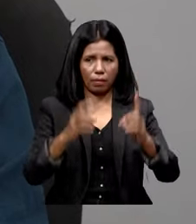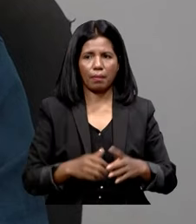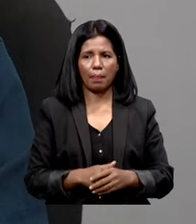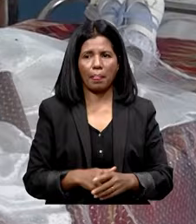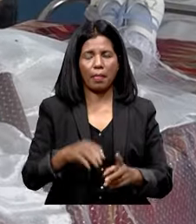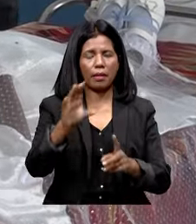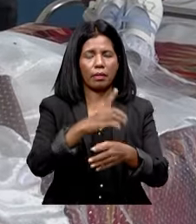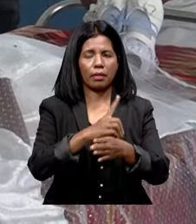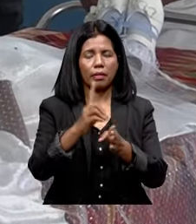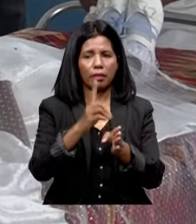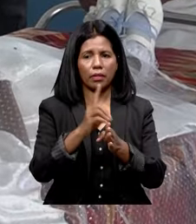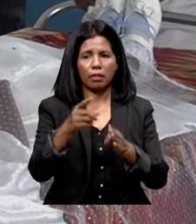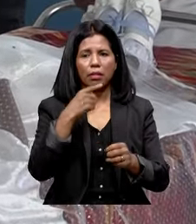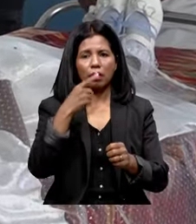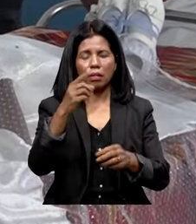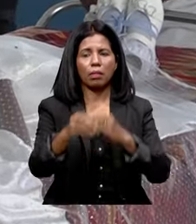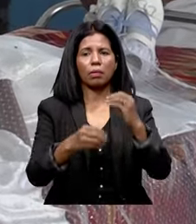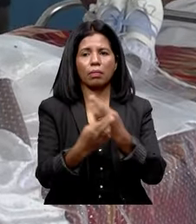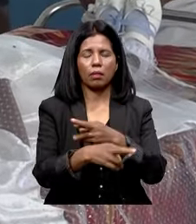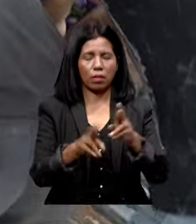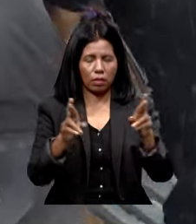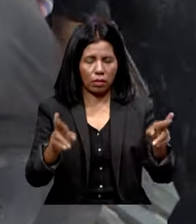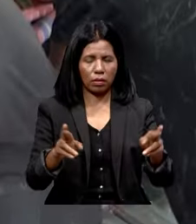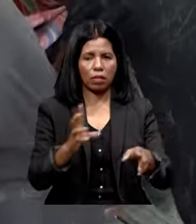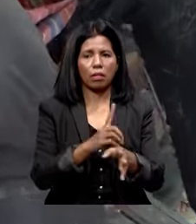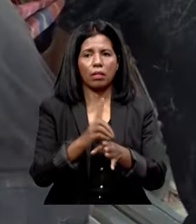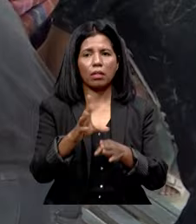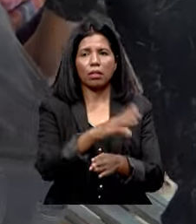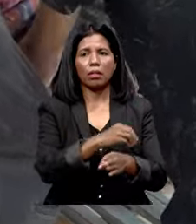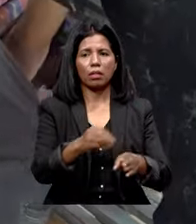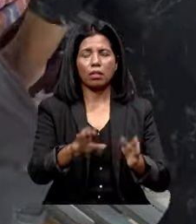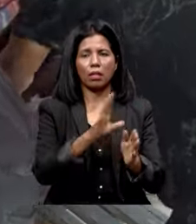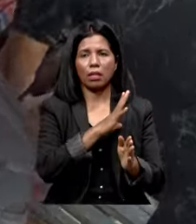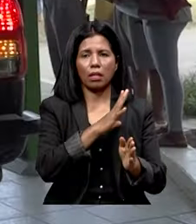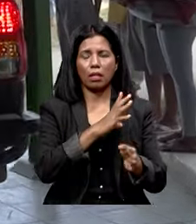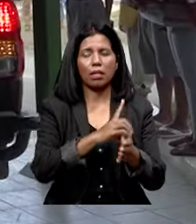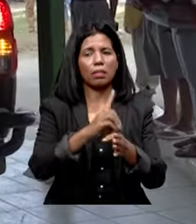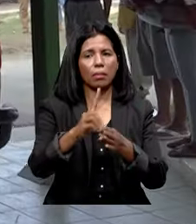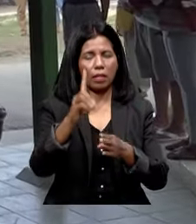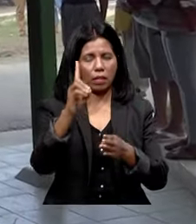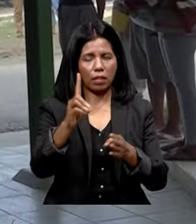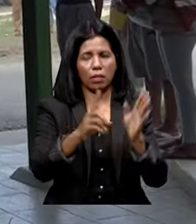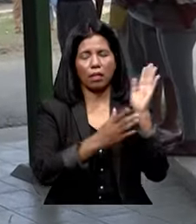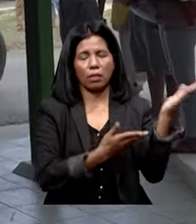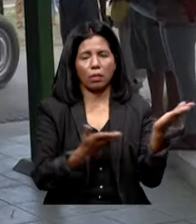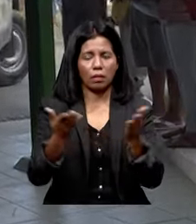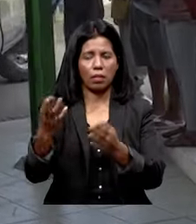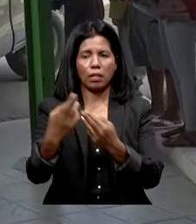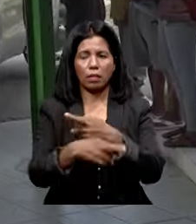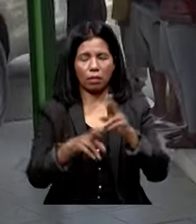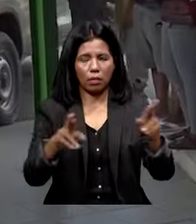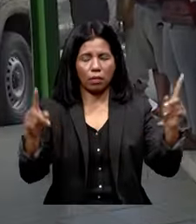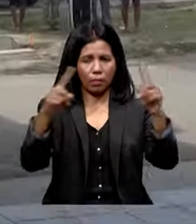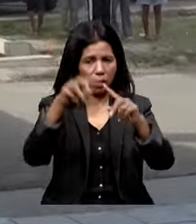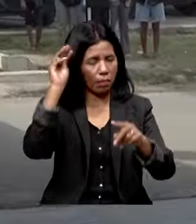o Departamento Forensik Mosa Teten, quando o resultado da autópsia, o Departamento Forensik se rende semana ida, a foi submeter o resultado da autópsia para o